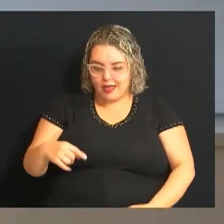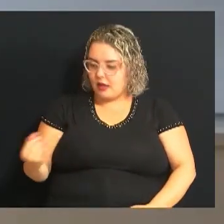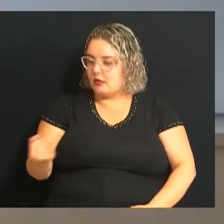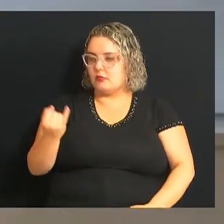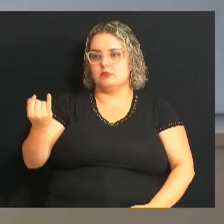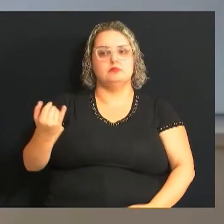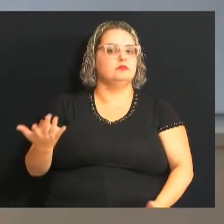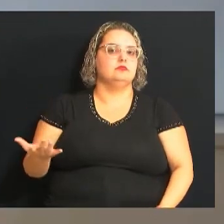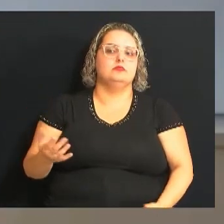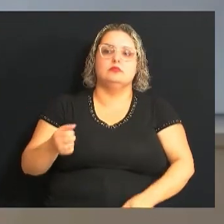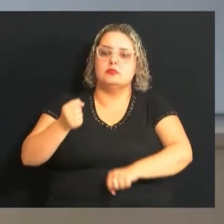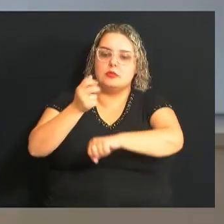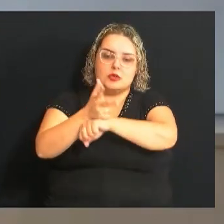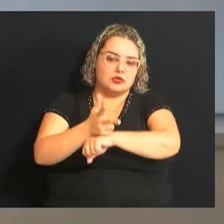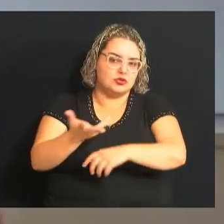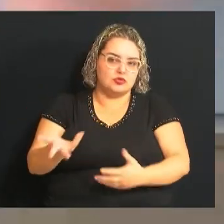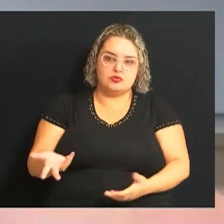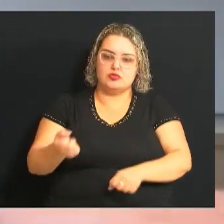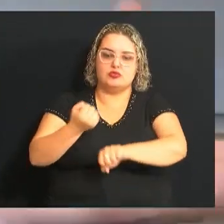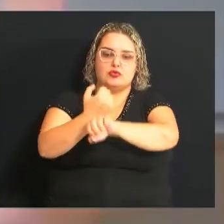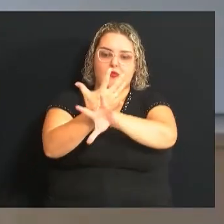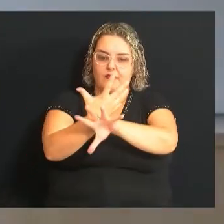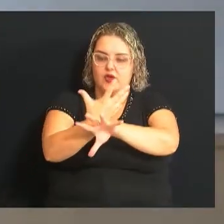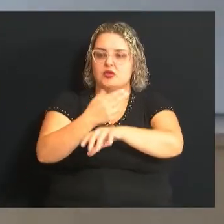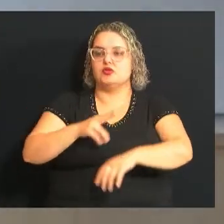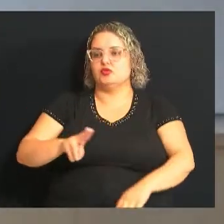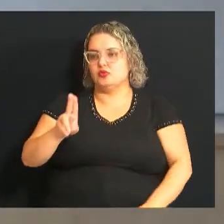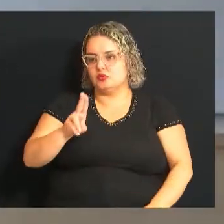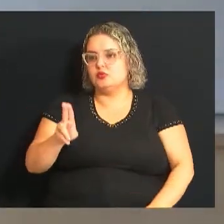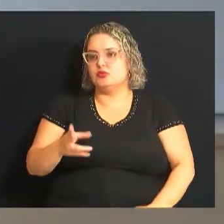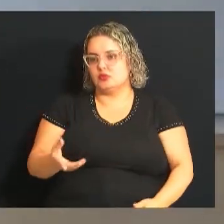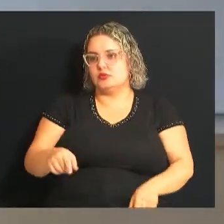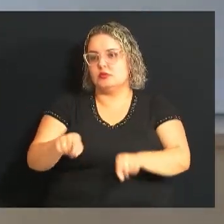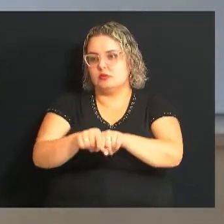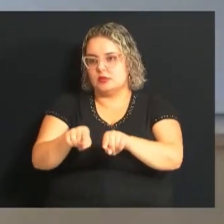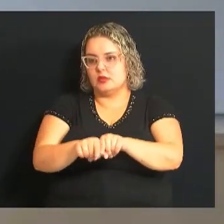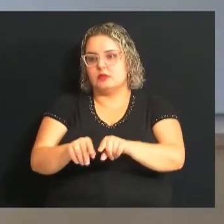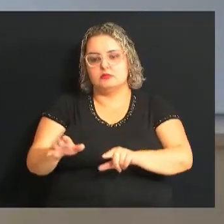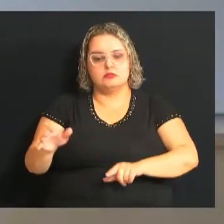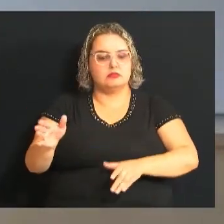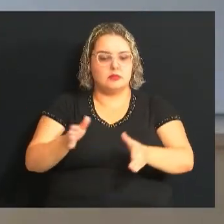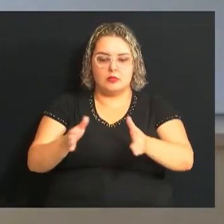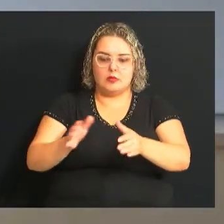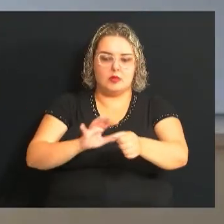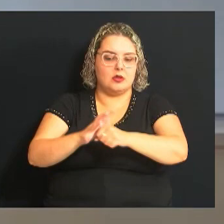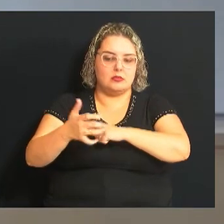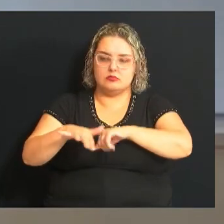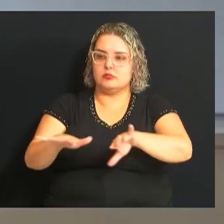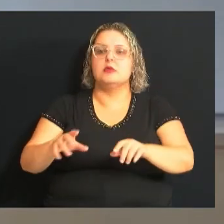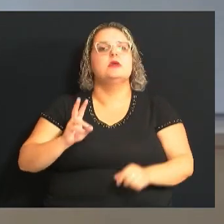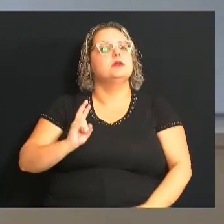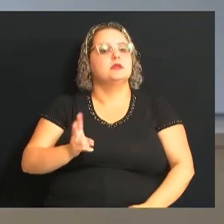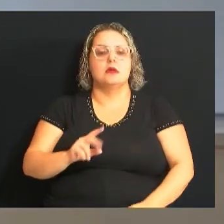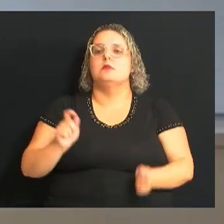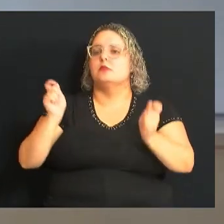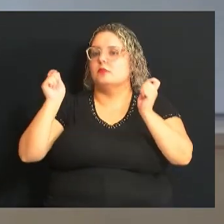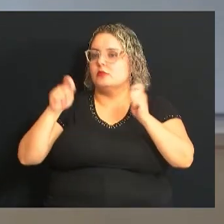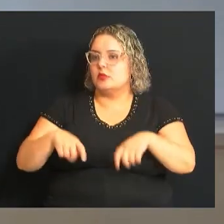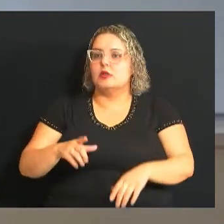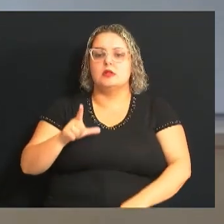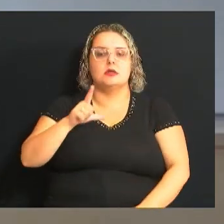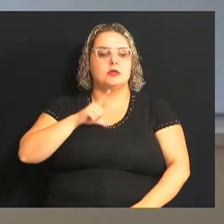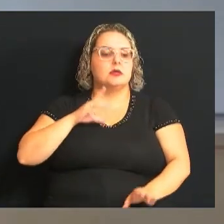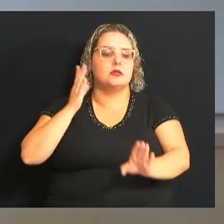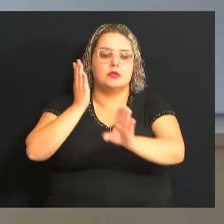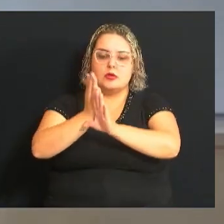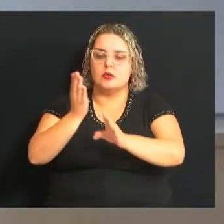aí de vídeo, enfim, todos que a gente usou, inclusive, a partir da pandemia, sempre é possível haver encontros, haver